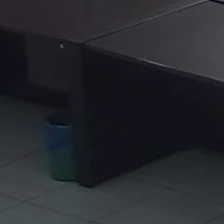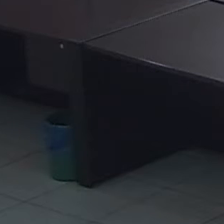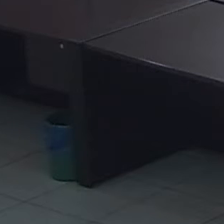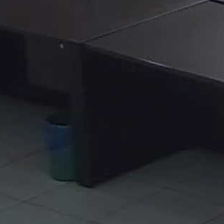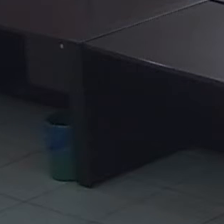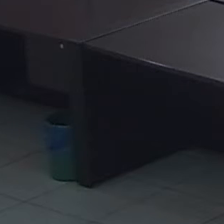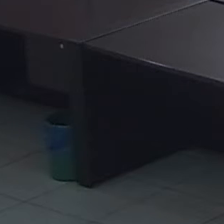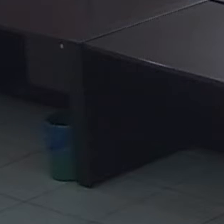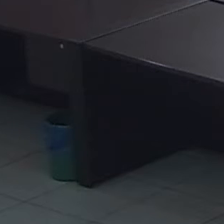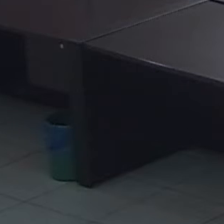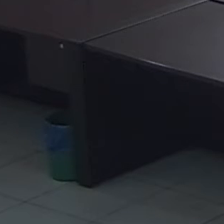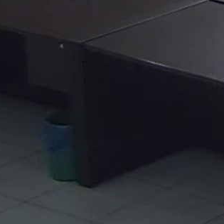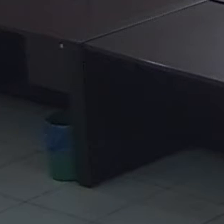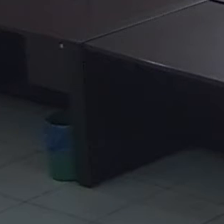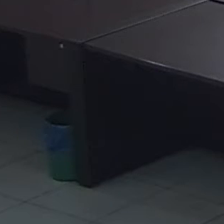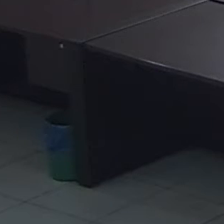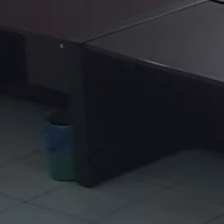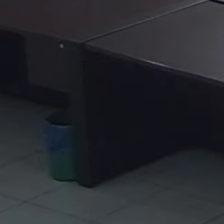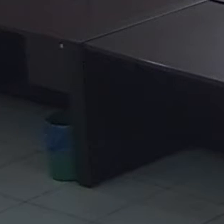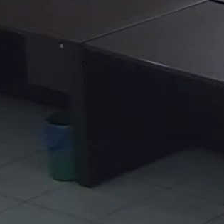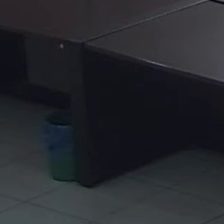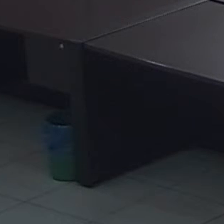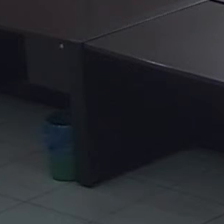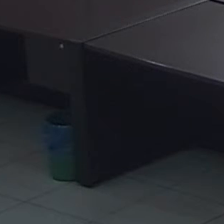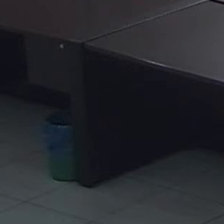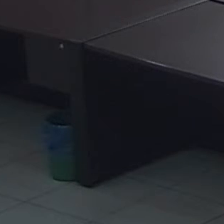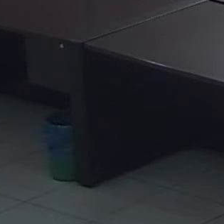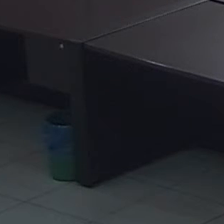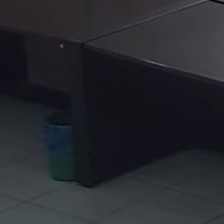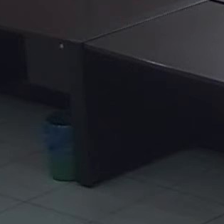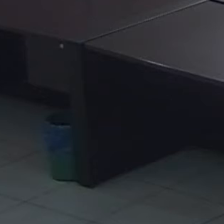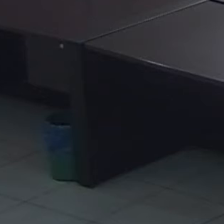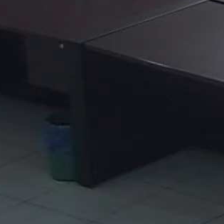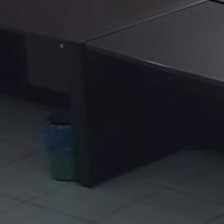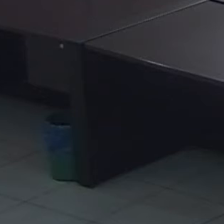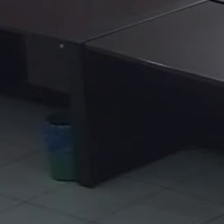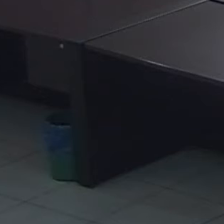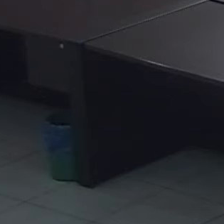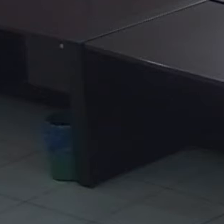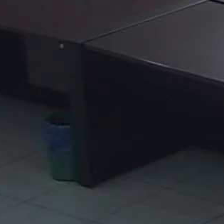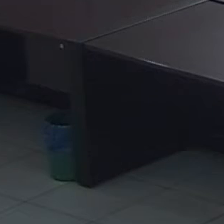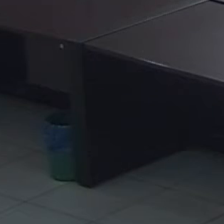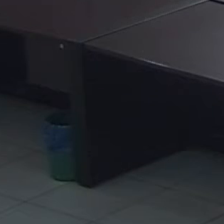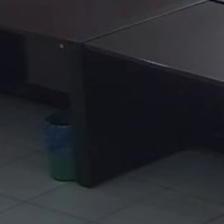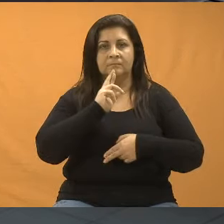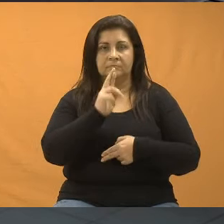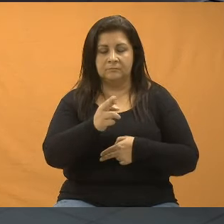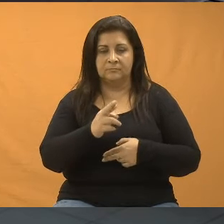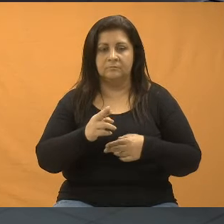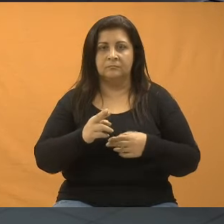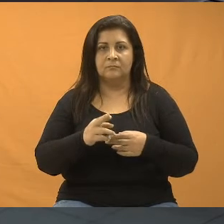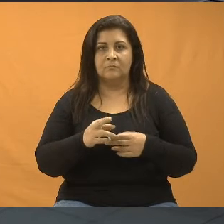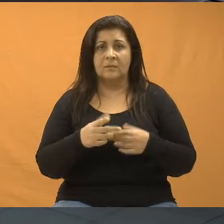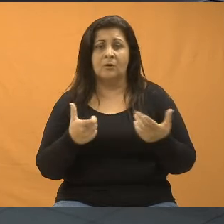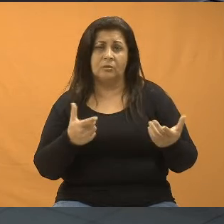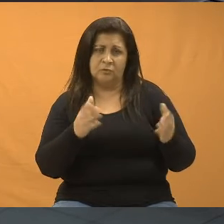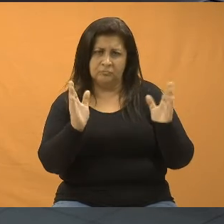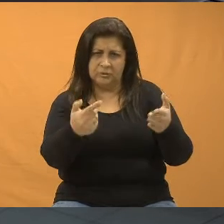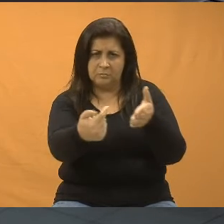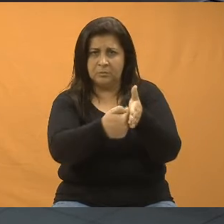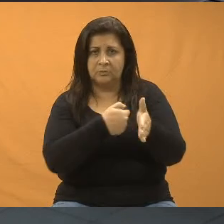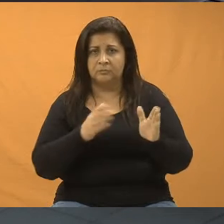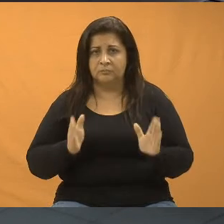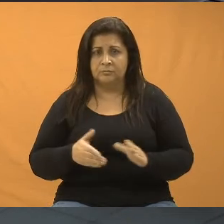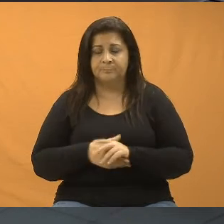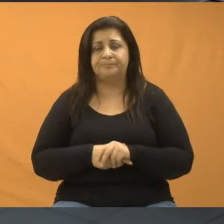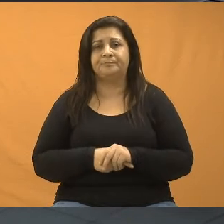Santa Casa, que é auditado, né? Ele é assinado por um contador e um auditor, então isso já responde uma parte da sua pergunta.